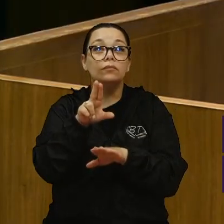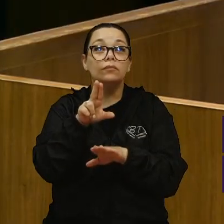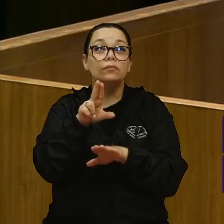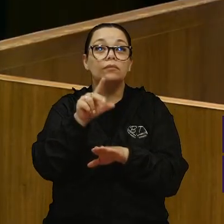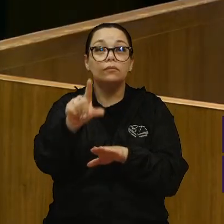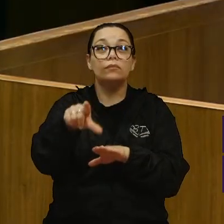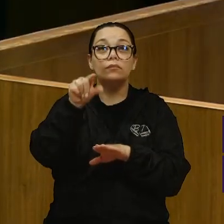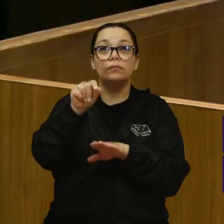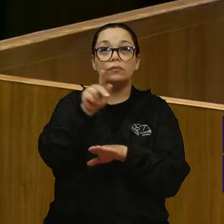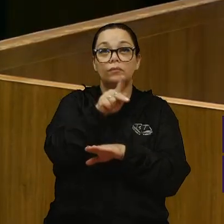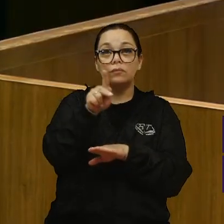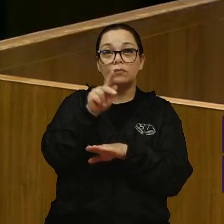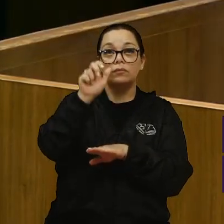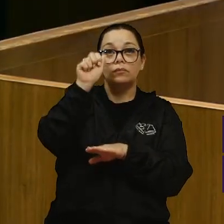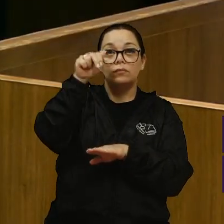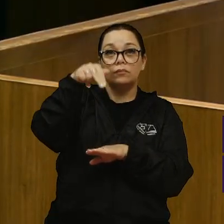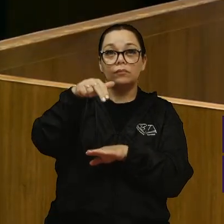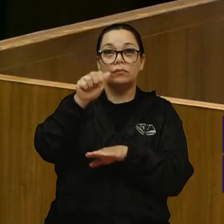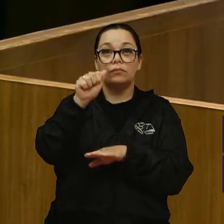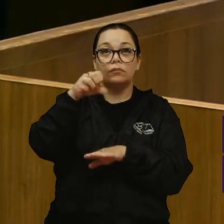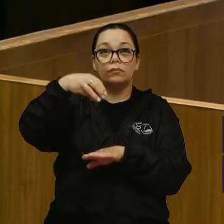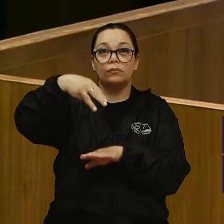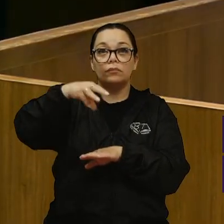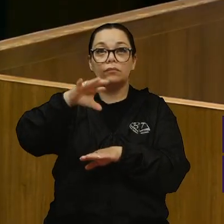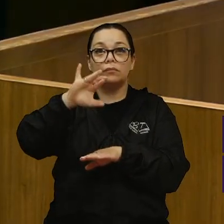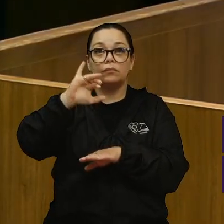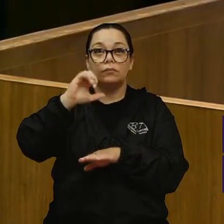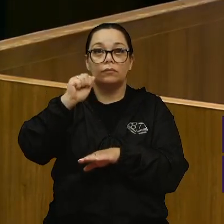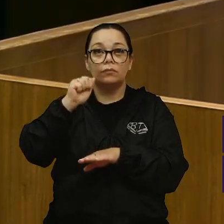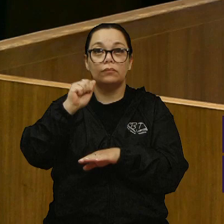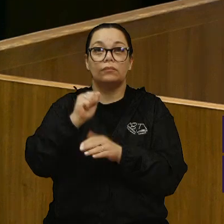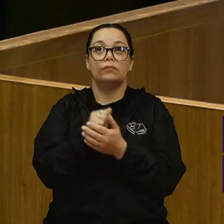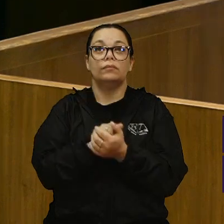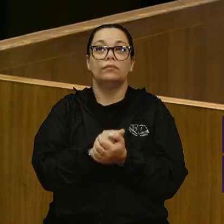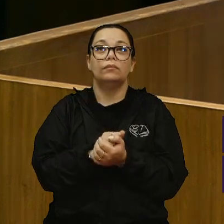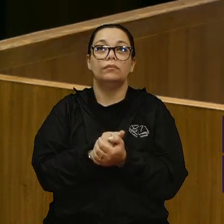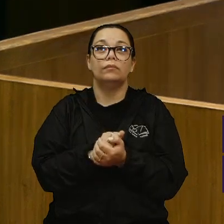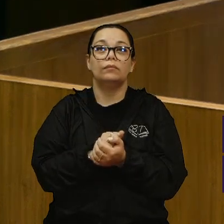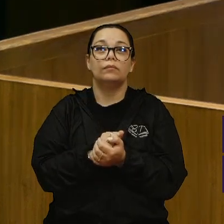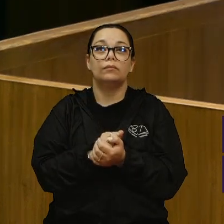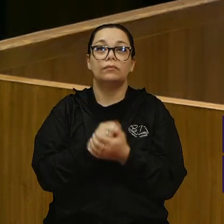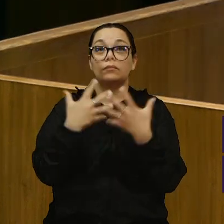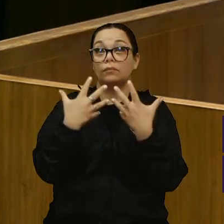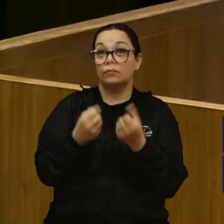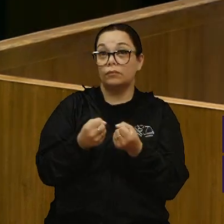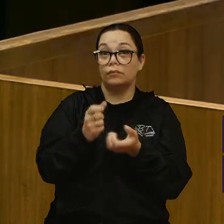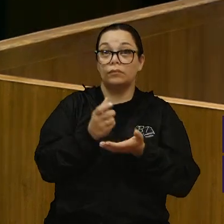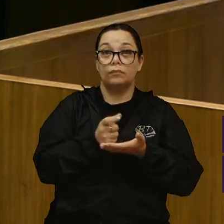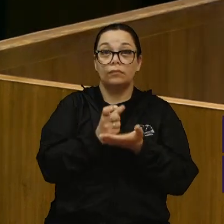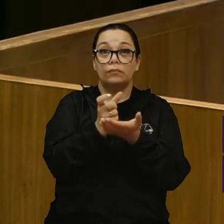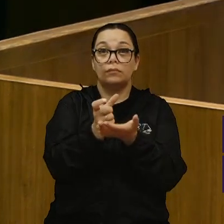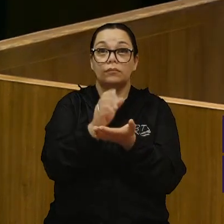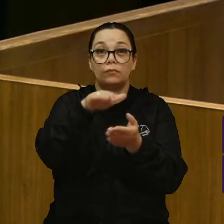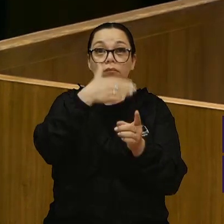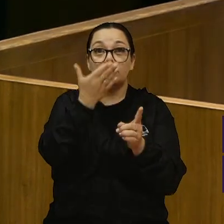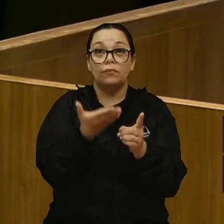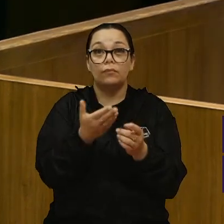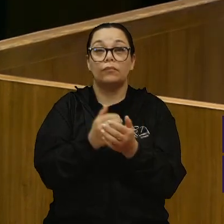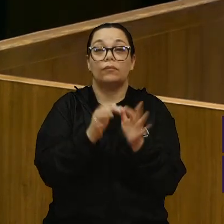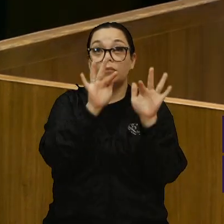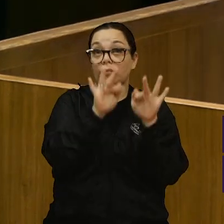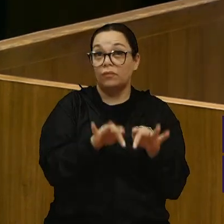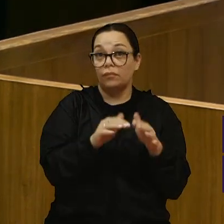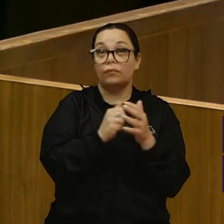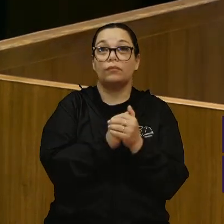consensual da professora Ana Maria Paim Camardello para receber essa homenagem. Para encerrar,